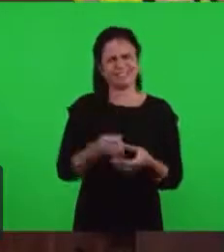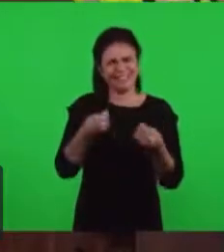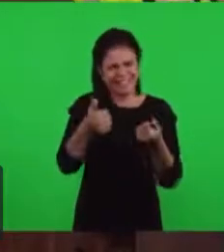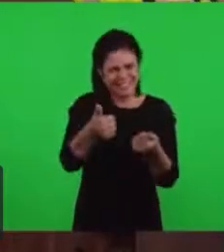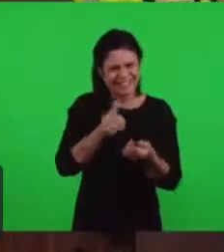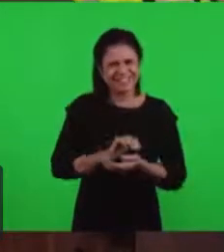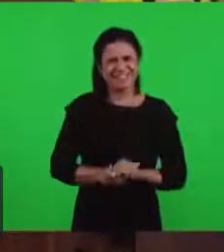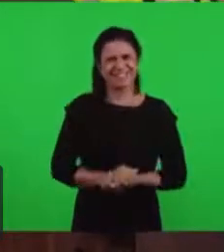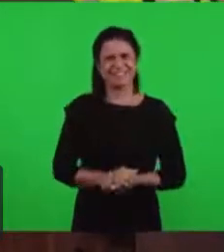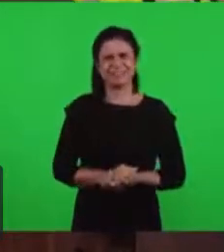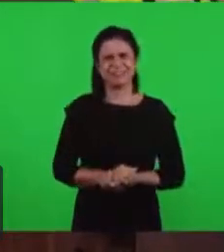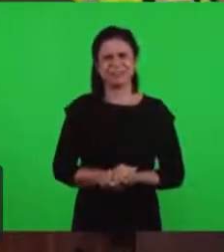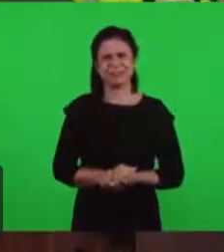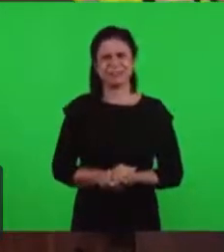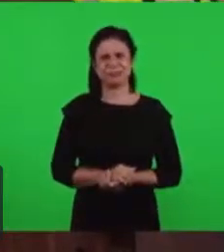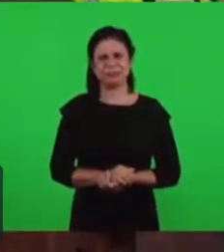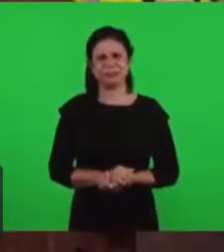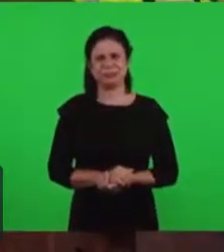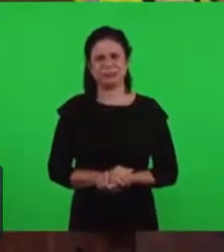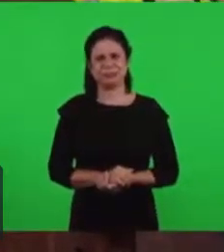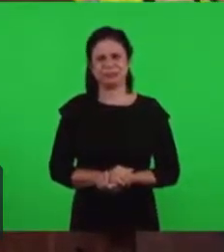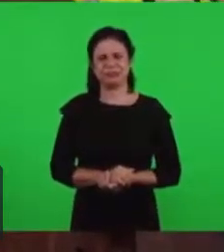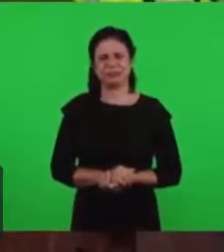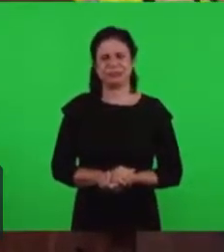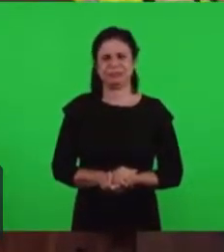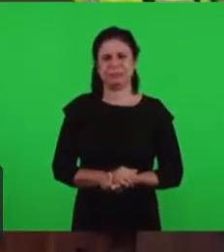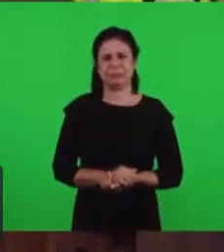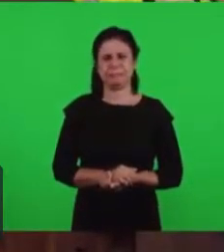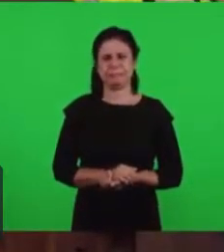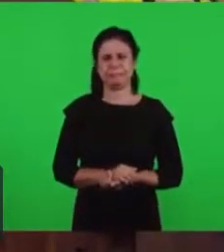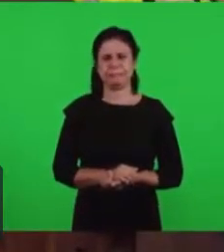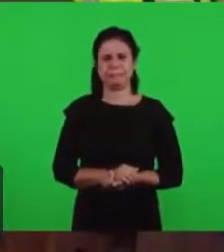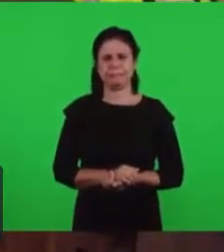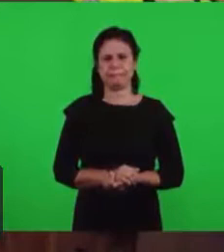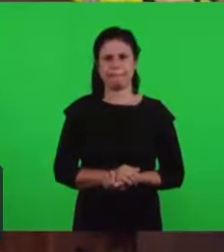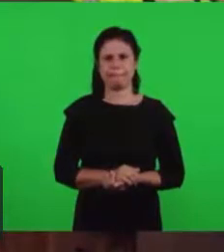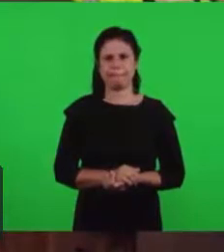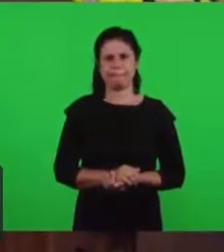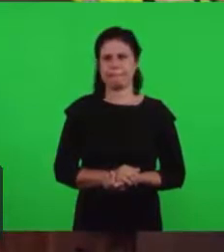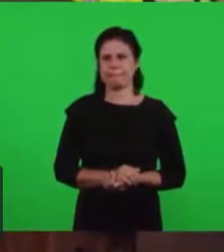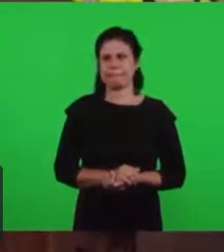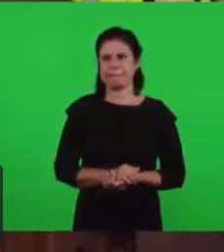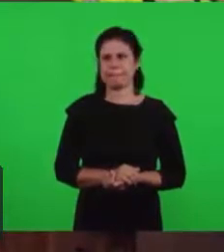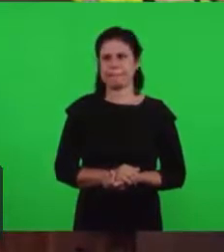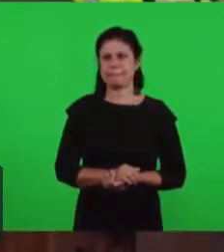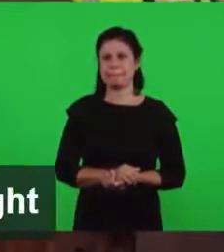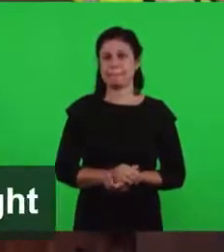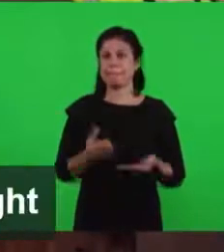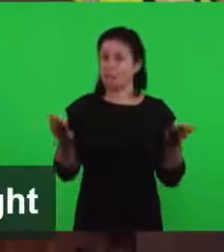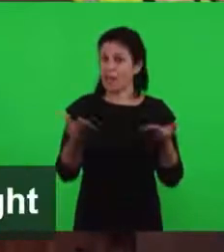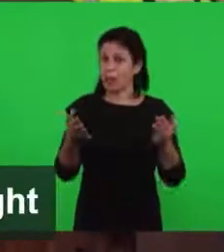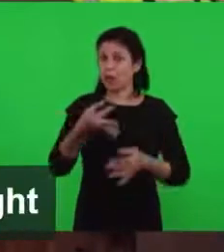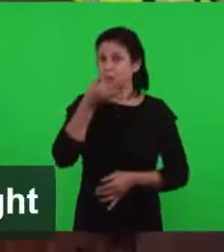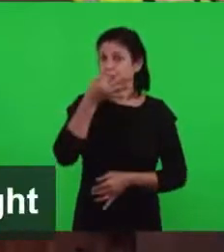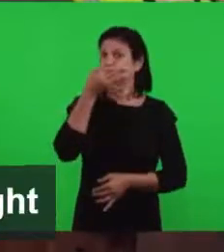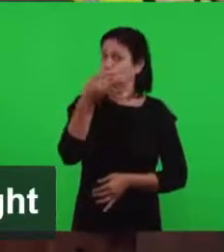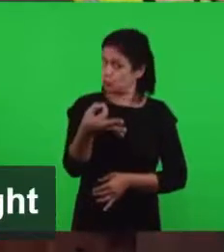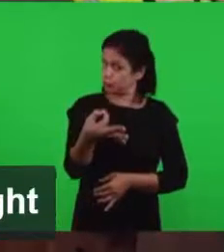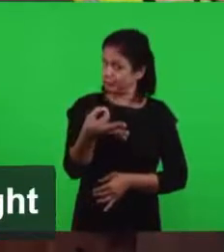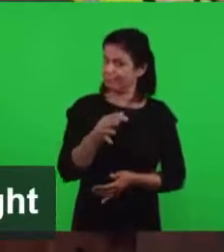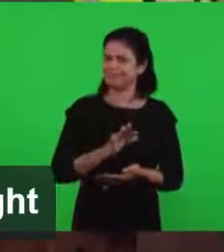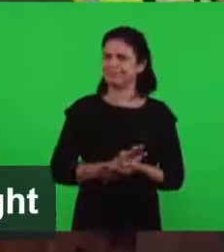coisa deixando agora uma uma sugestão para